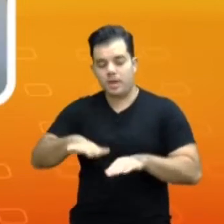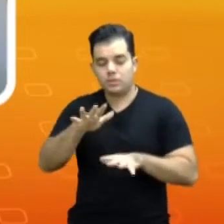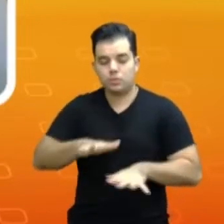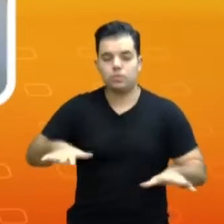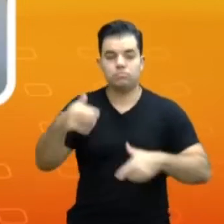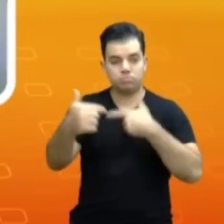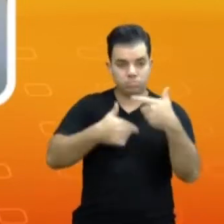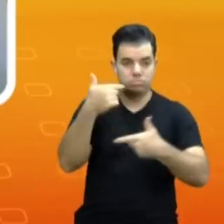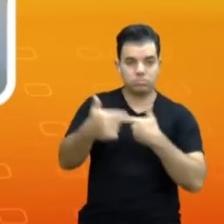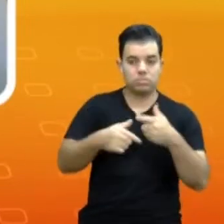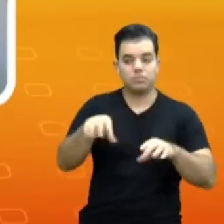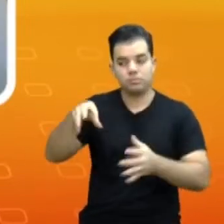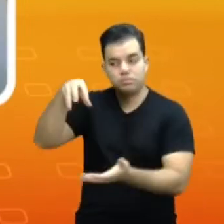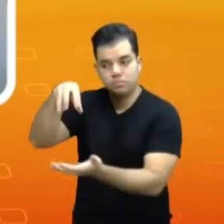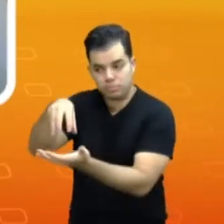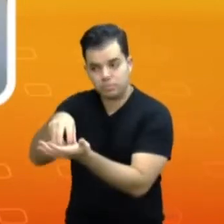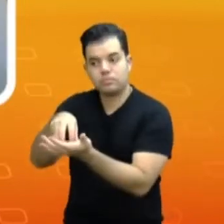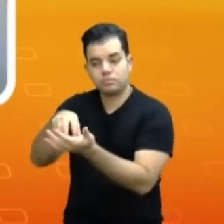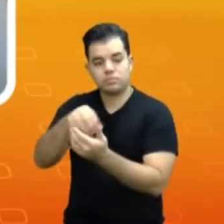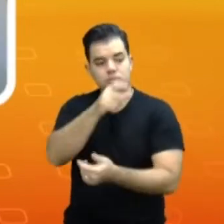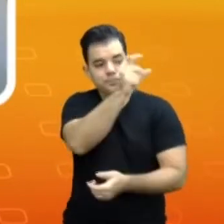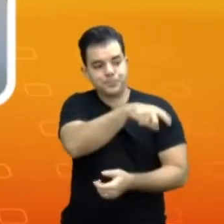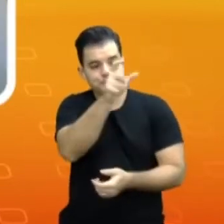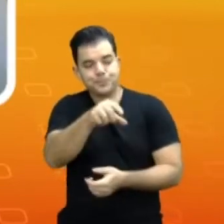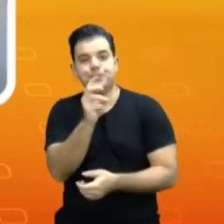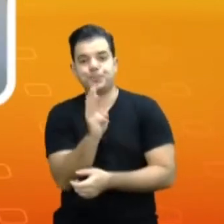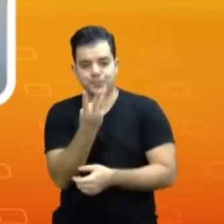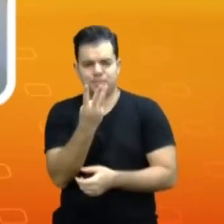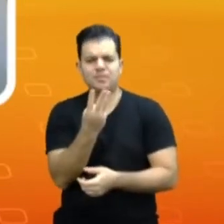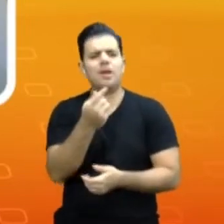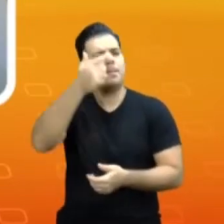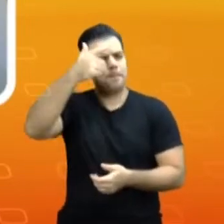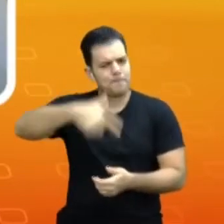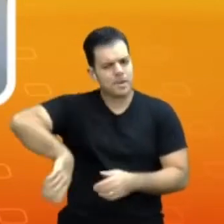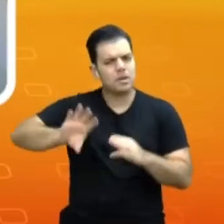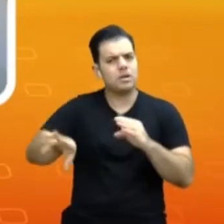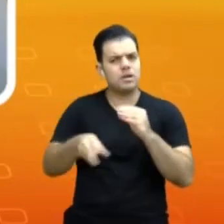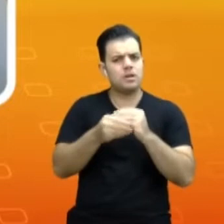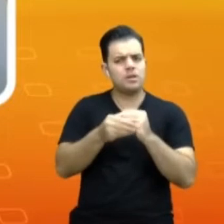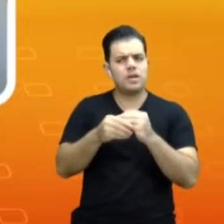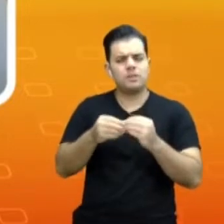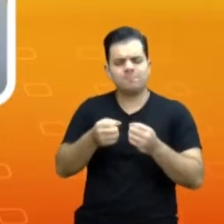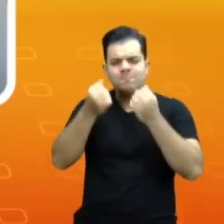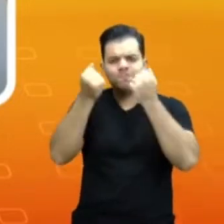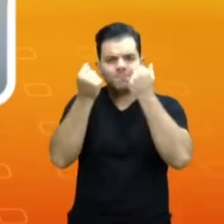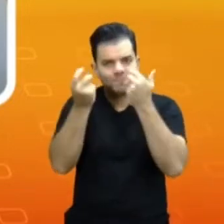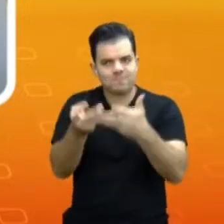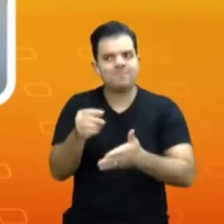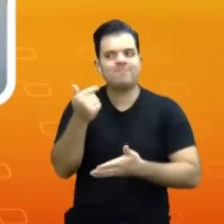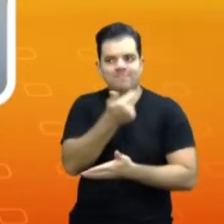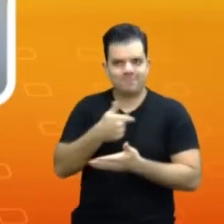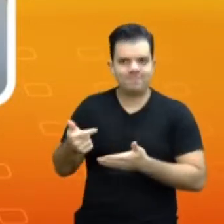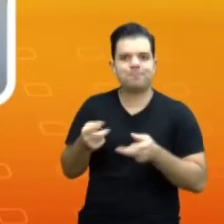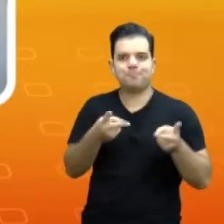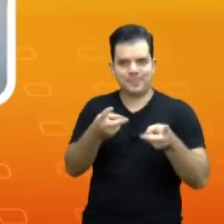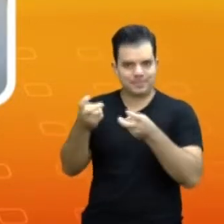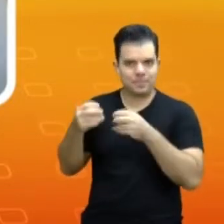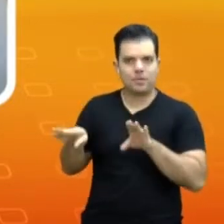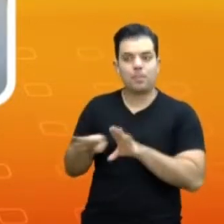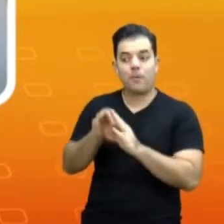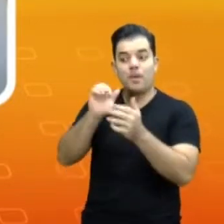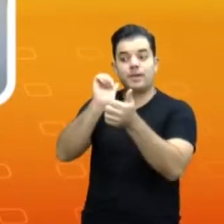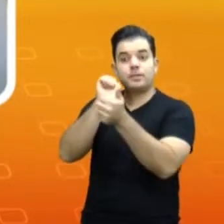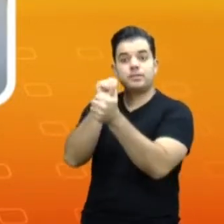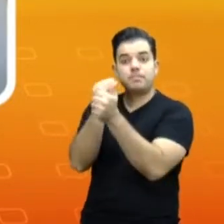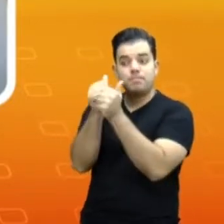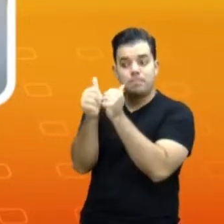que a gente teria o estúdio no local. Além disso, eu acho que também uma coisa que de vez em quando a gente não fala, né? O